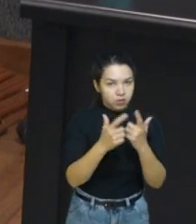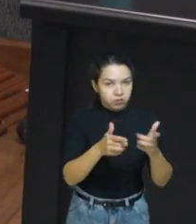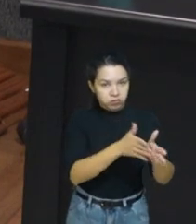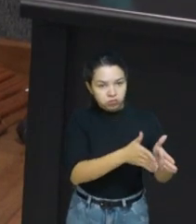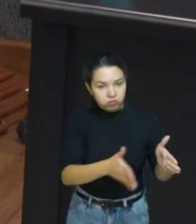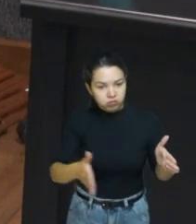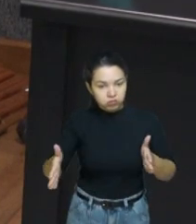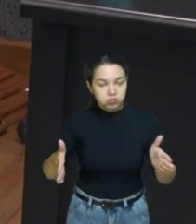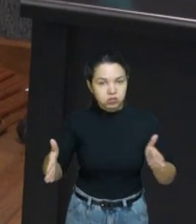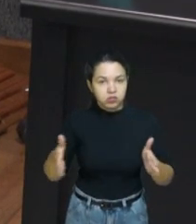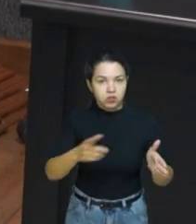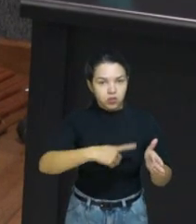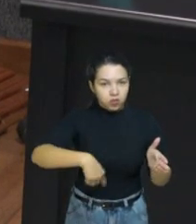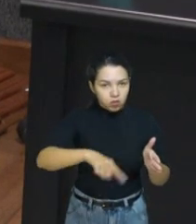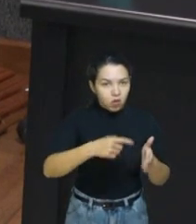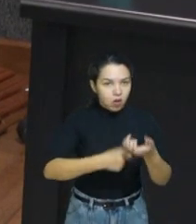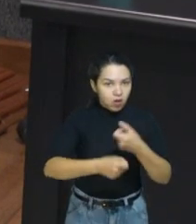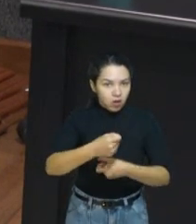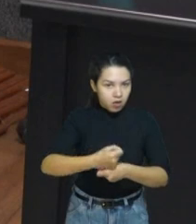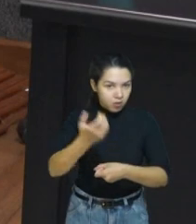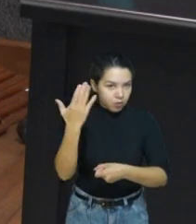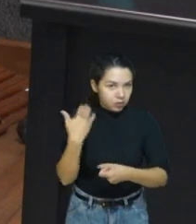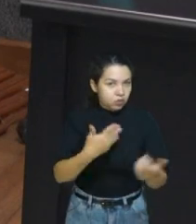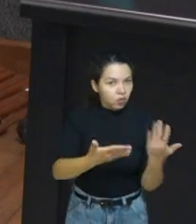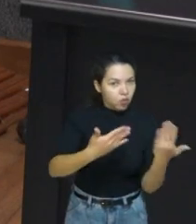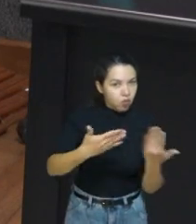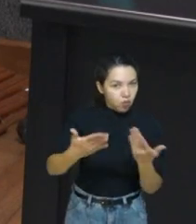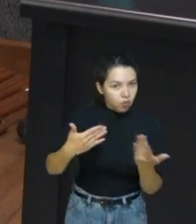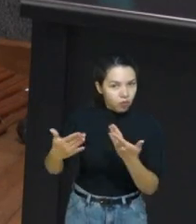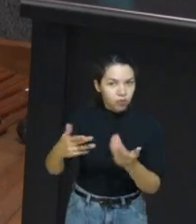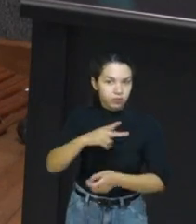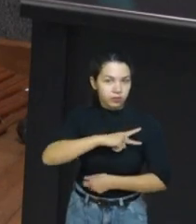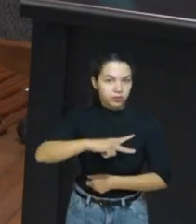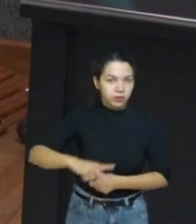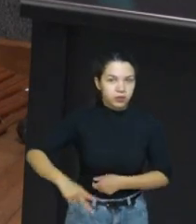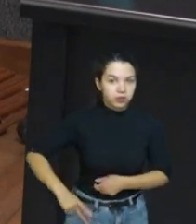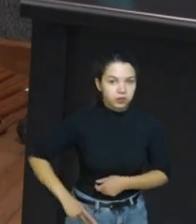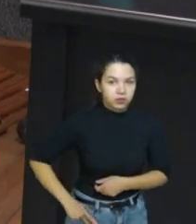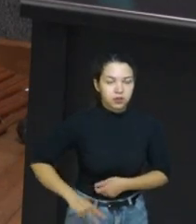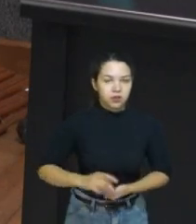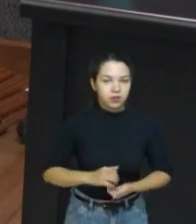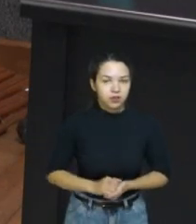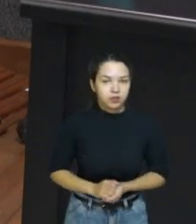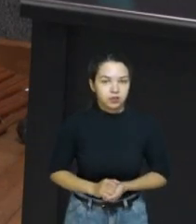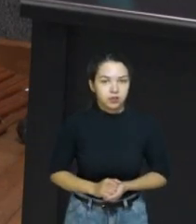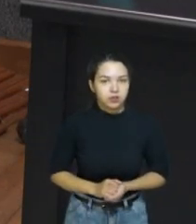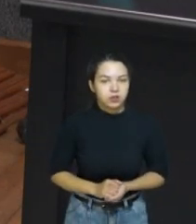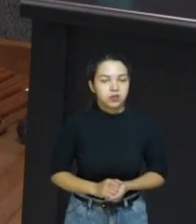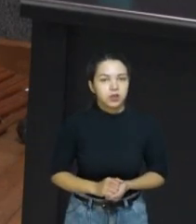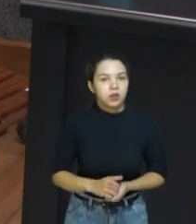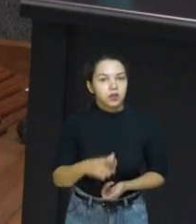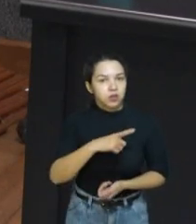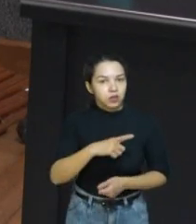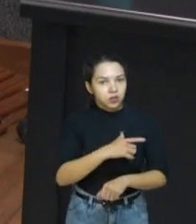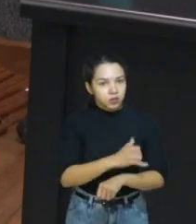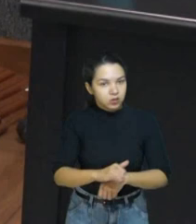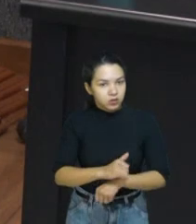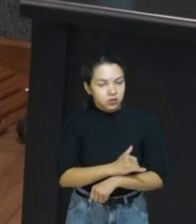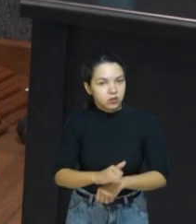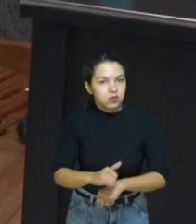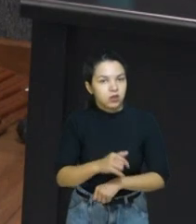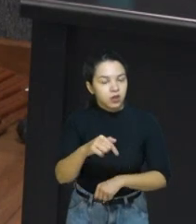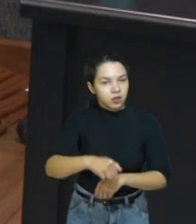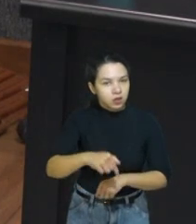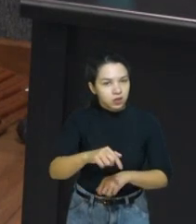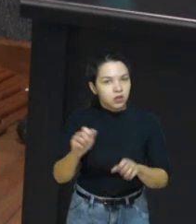legislatura. Então, foi lá no ano passado, dialogando com a presidência, encontrando os caminhos, né, internos da